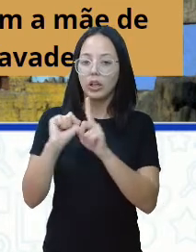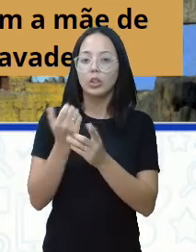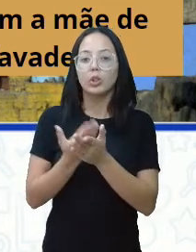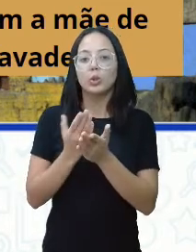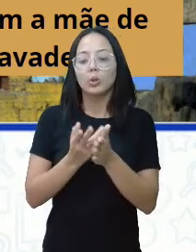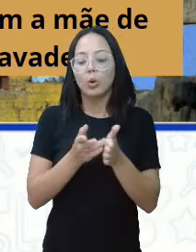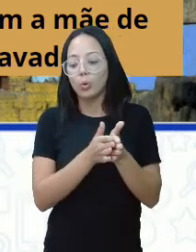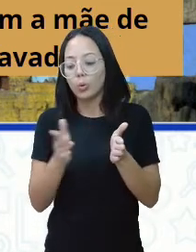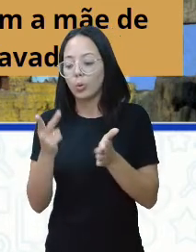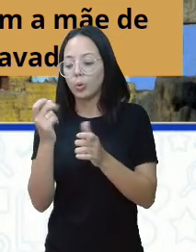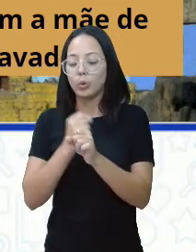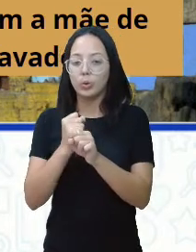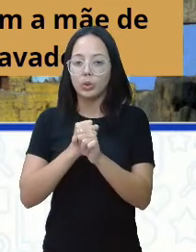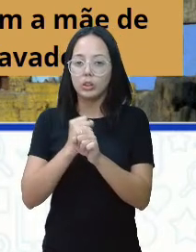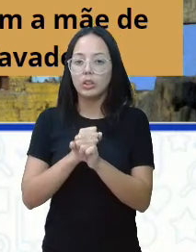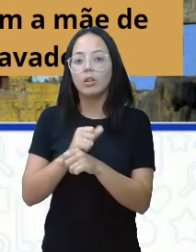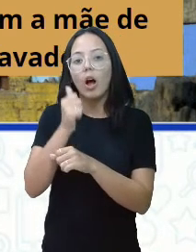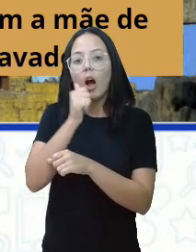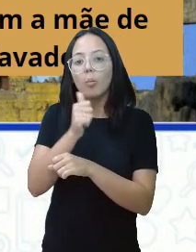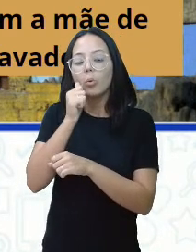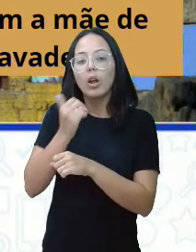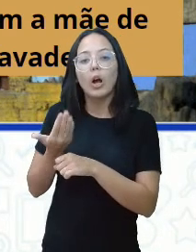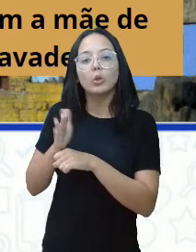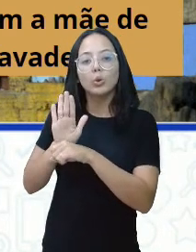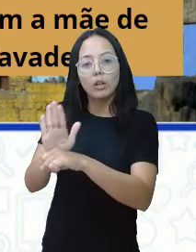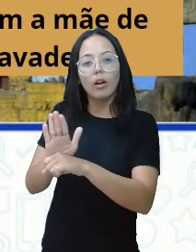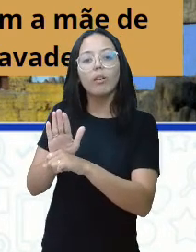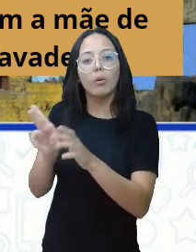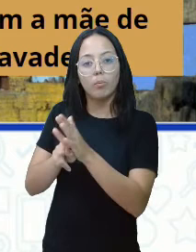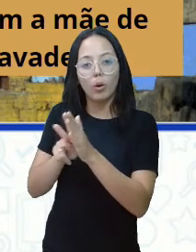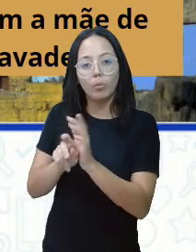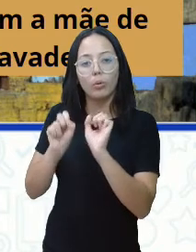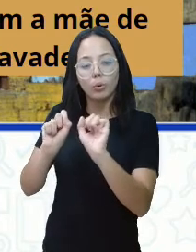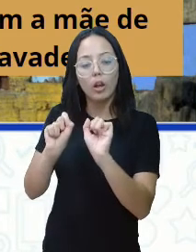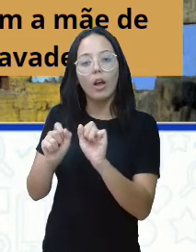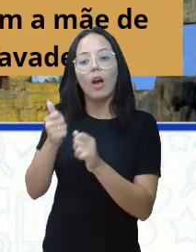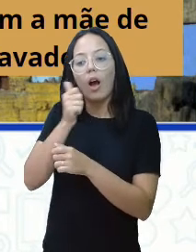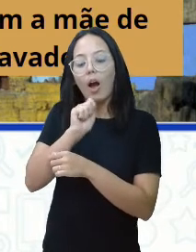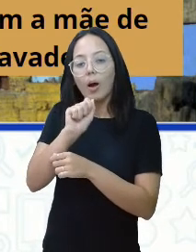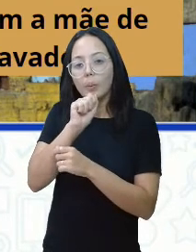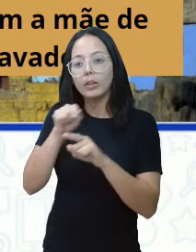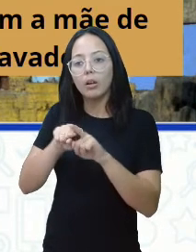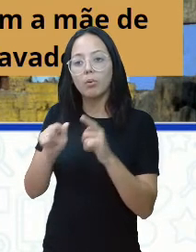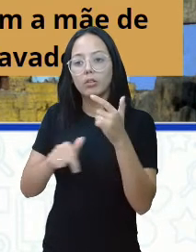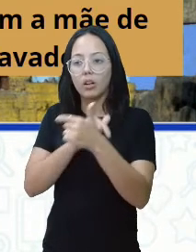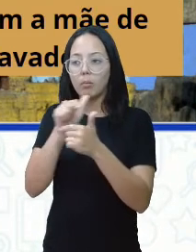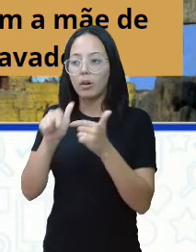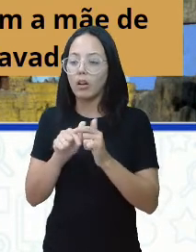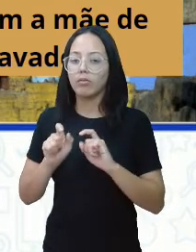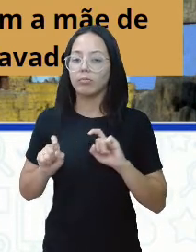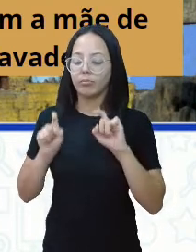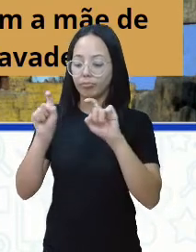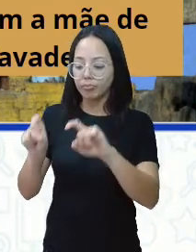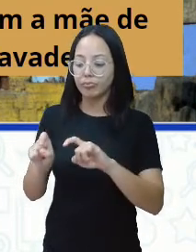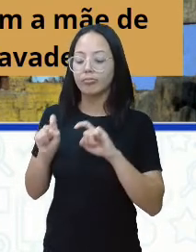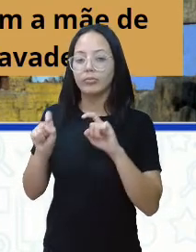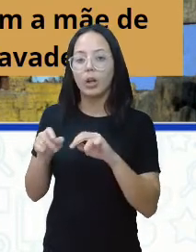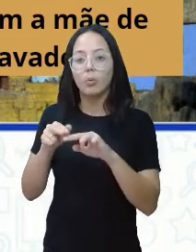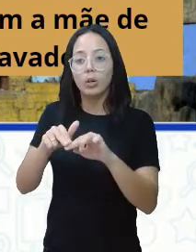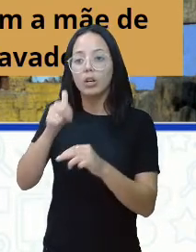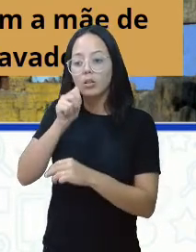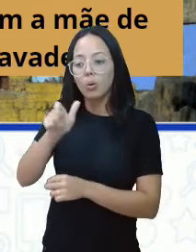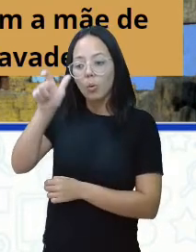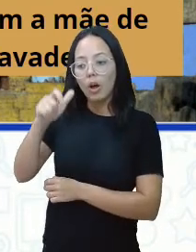2 anos, sustentada pela senhora Maria Leite Monteiro de Barros, para quem a mãe de Carolina trabalhava como lavadeira. Então, Carolina Maria